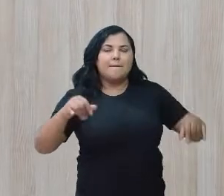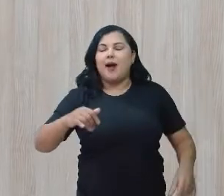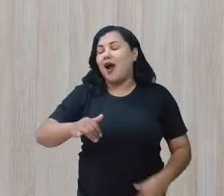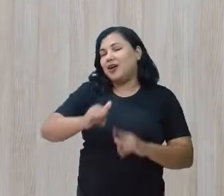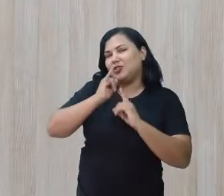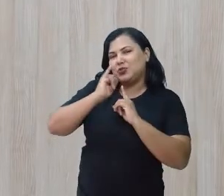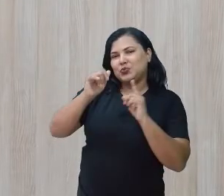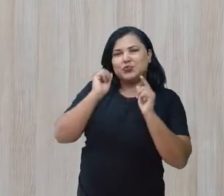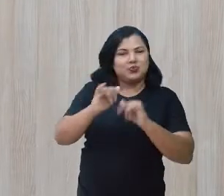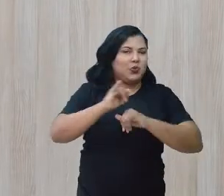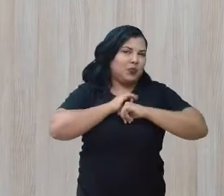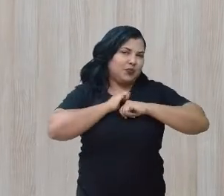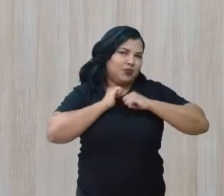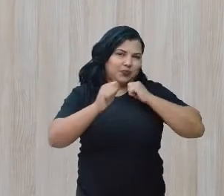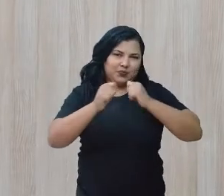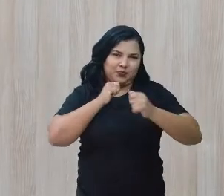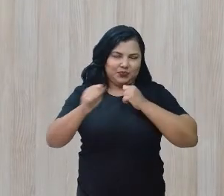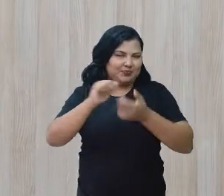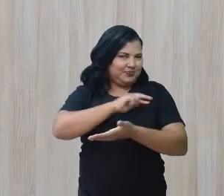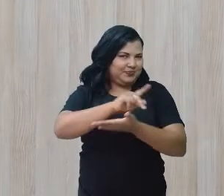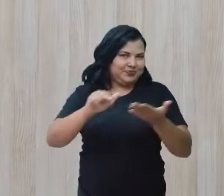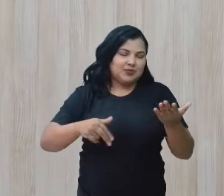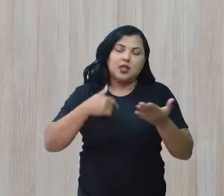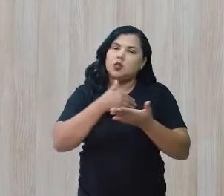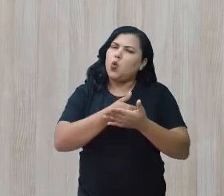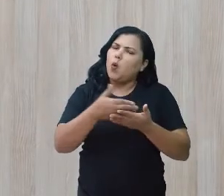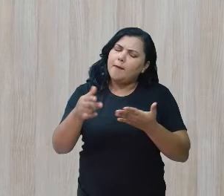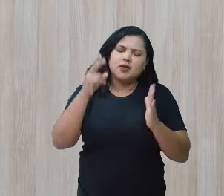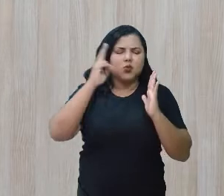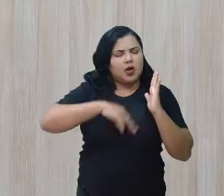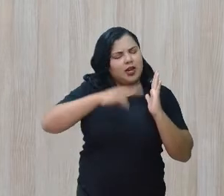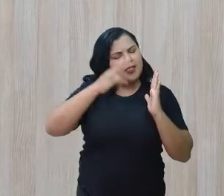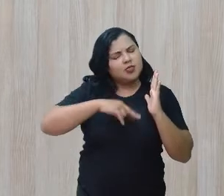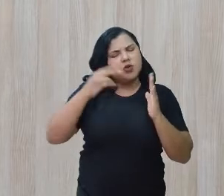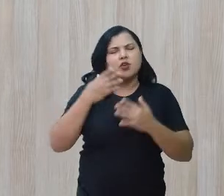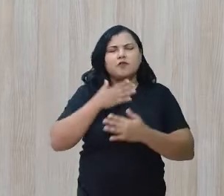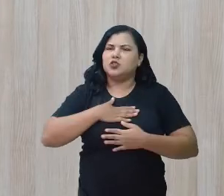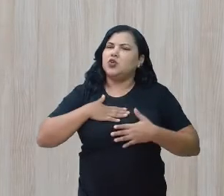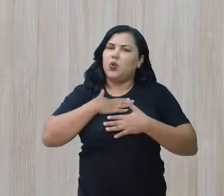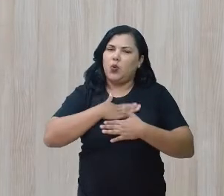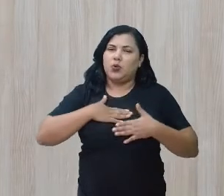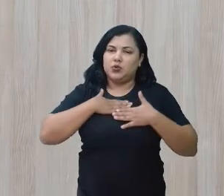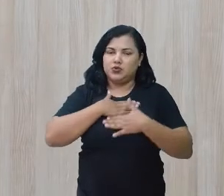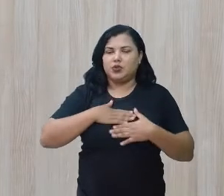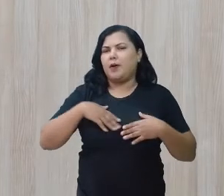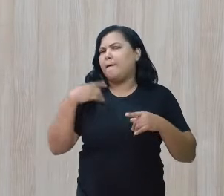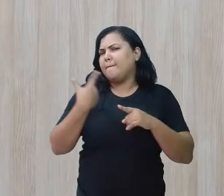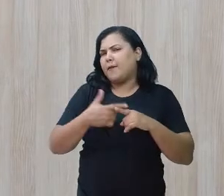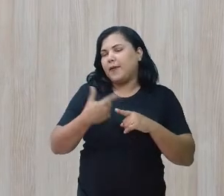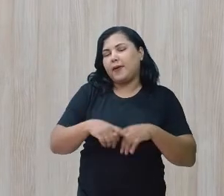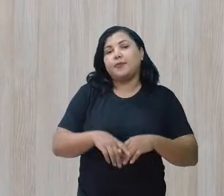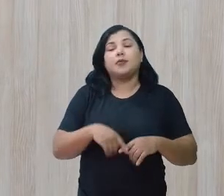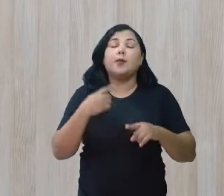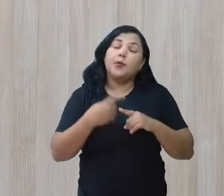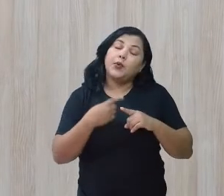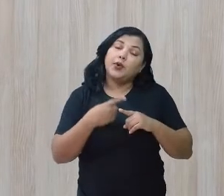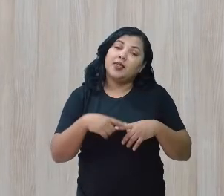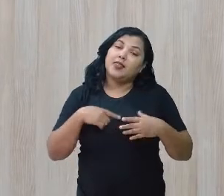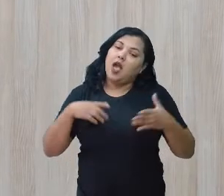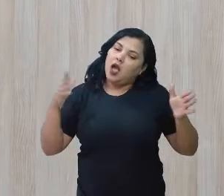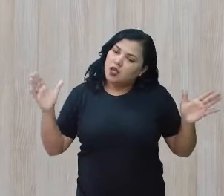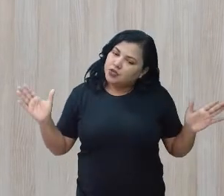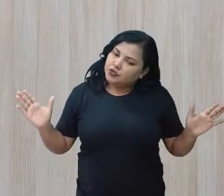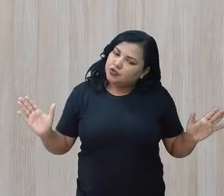notícia, qualquer coisa. Então, comece com uma leitura de deleite, uma leitura que lhe dá prazer. Por que, Vivi? Porque isso te dá